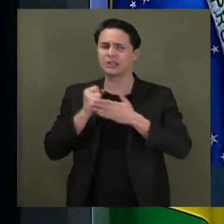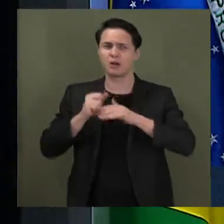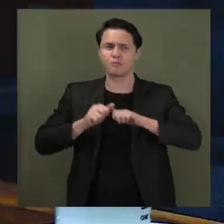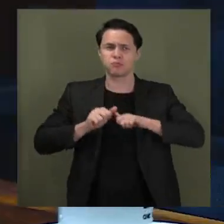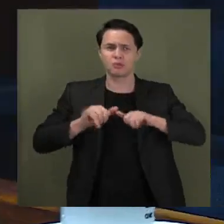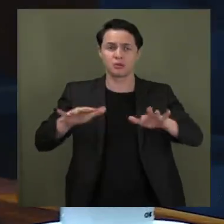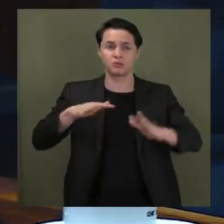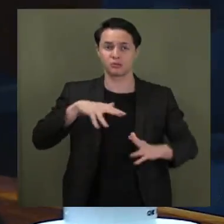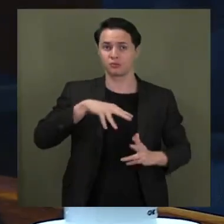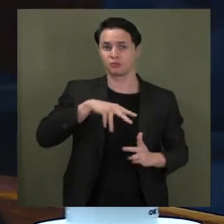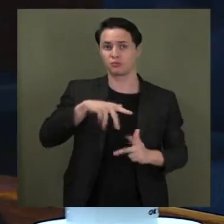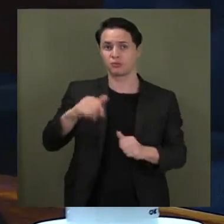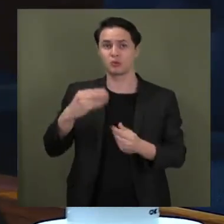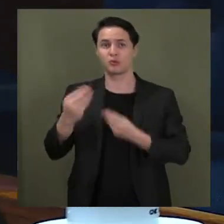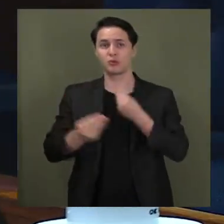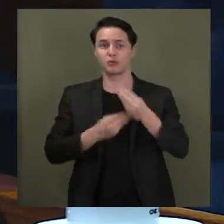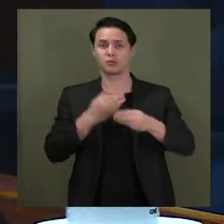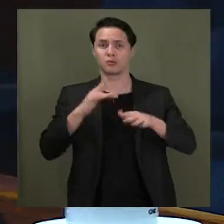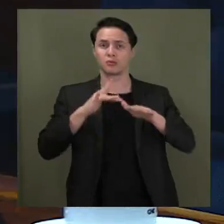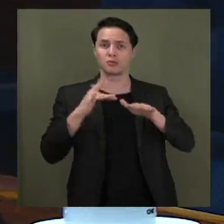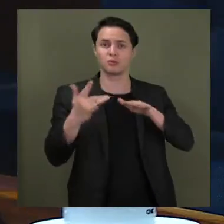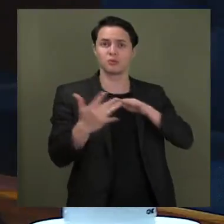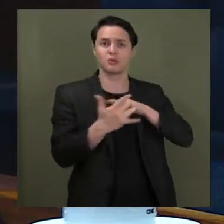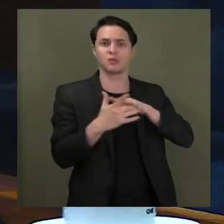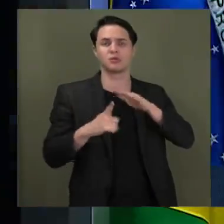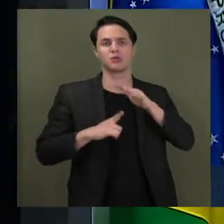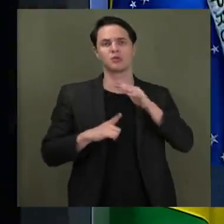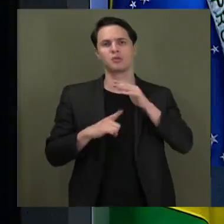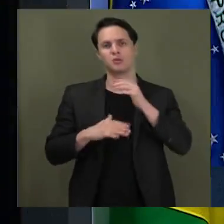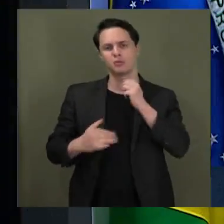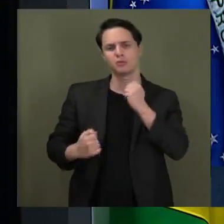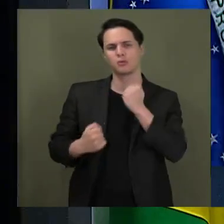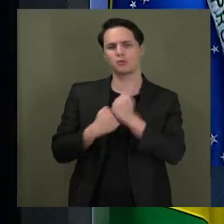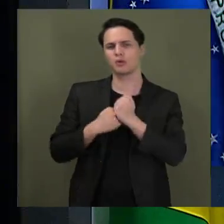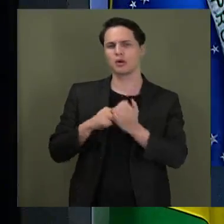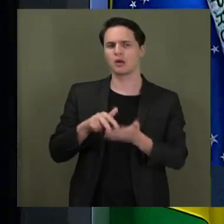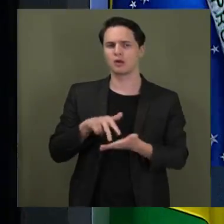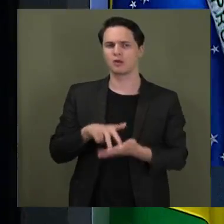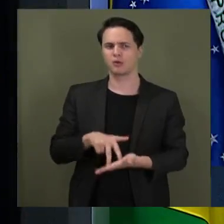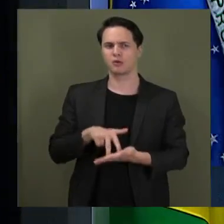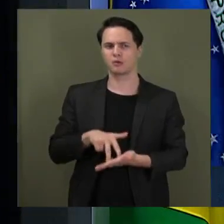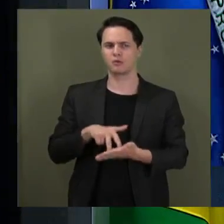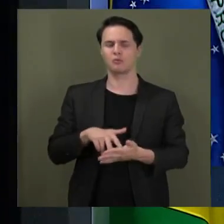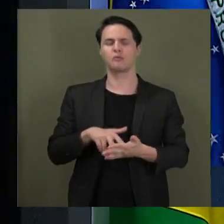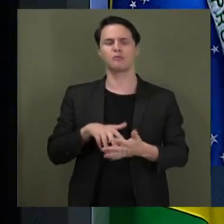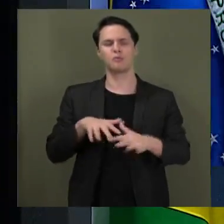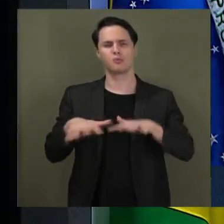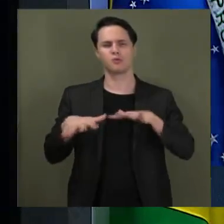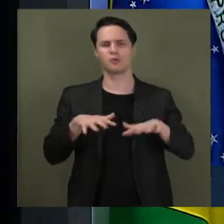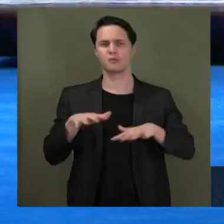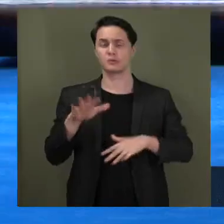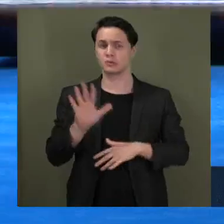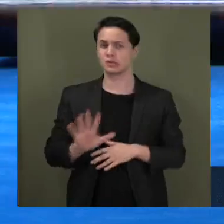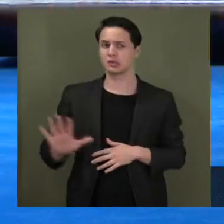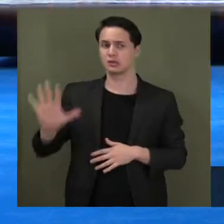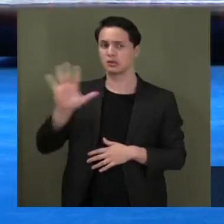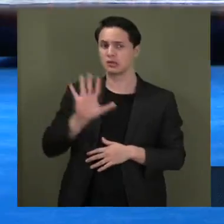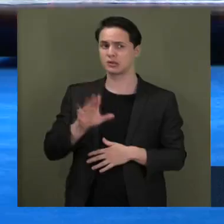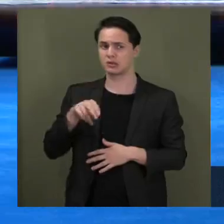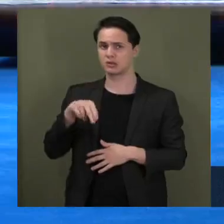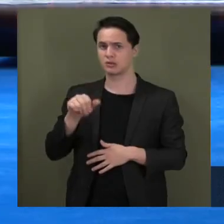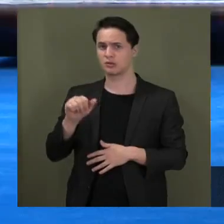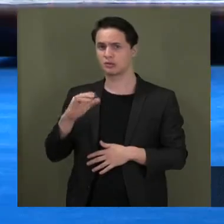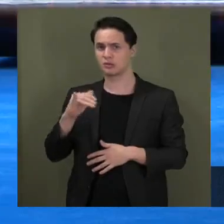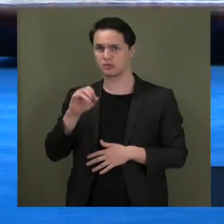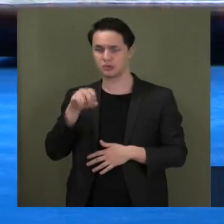agora, através das redes sociais, fortalecendo a resistência e a mobilização nacional e internacional de homens e